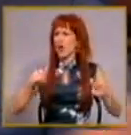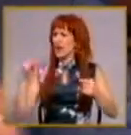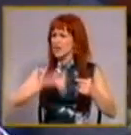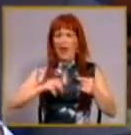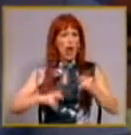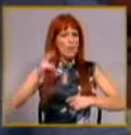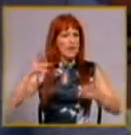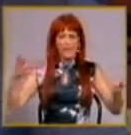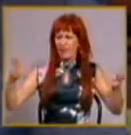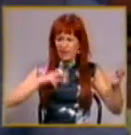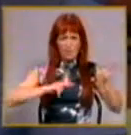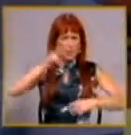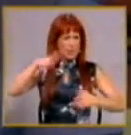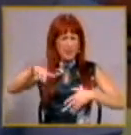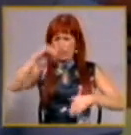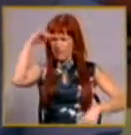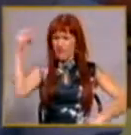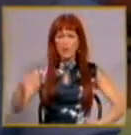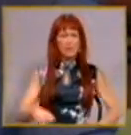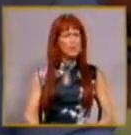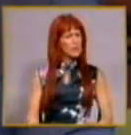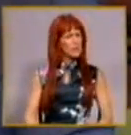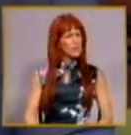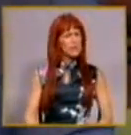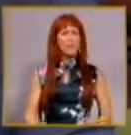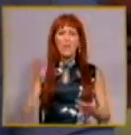salários. Esta equação é que é difícil. Portanto,